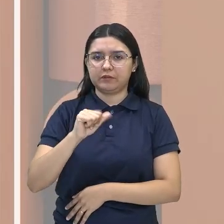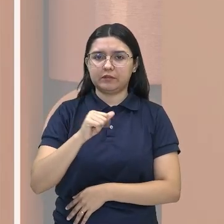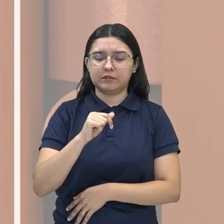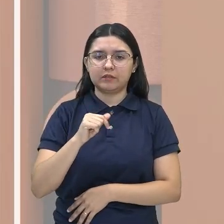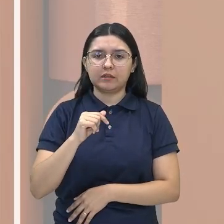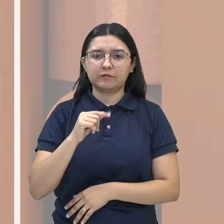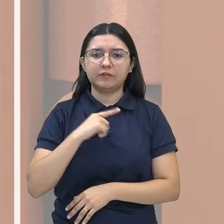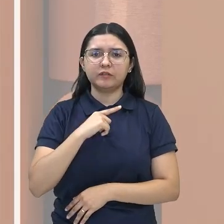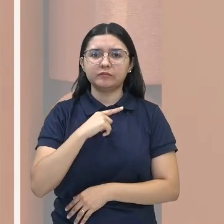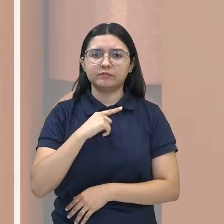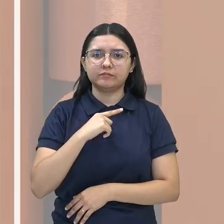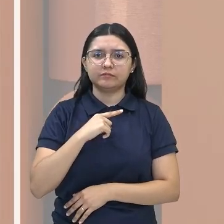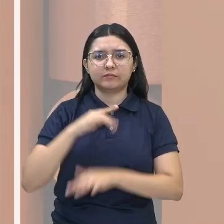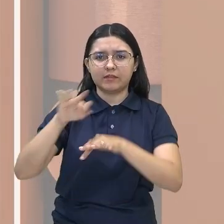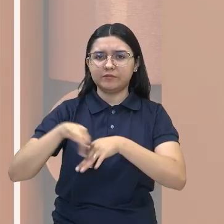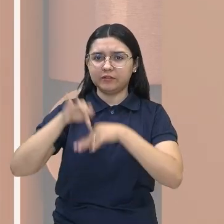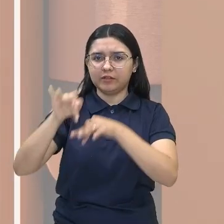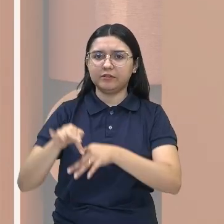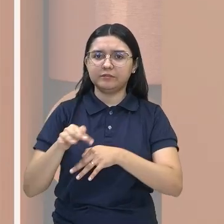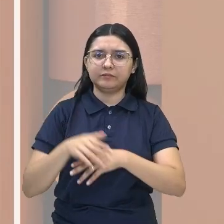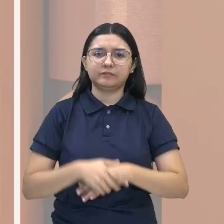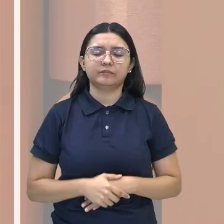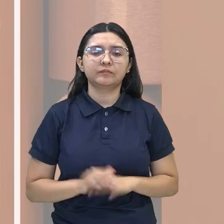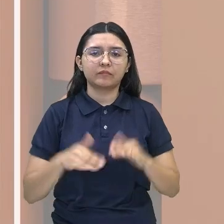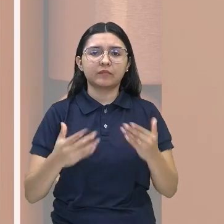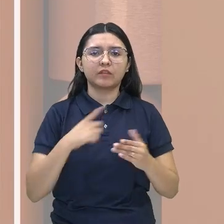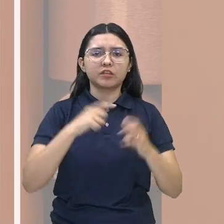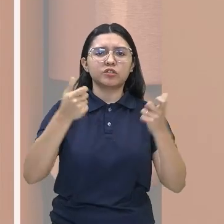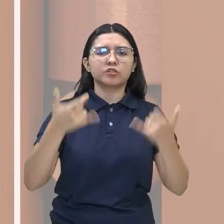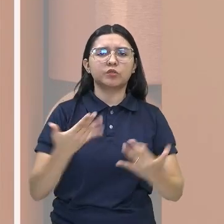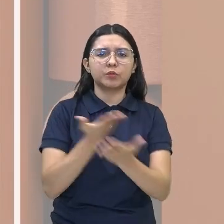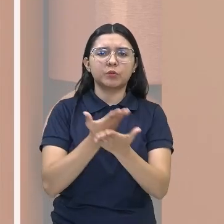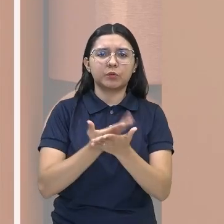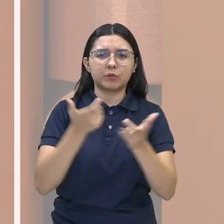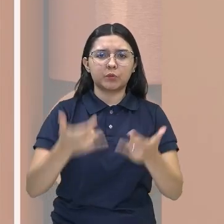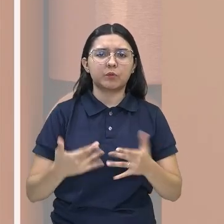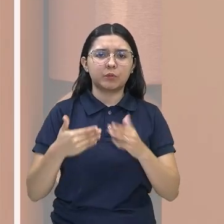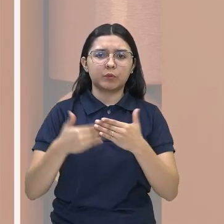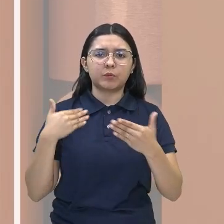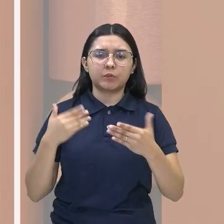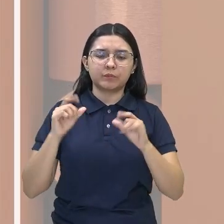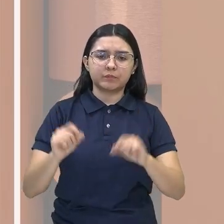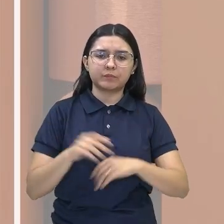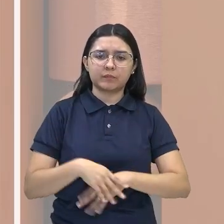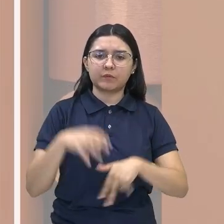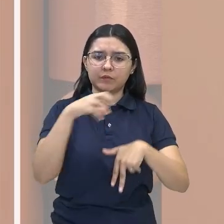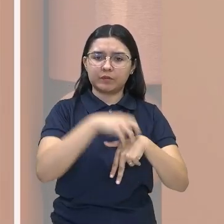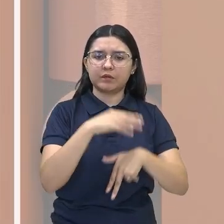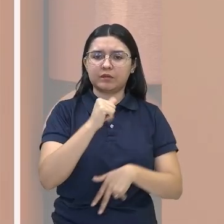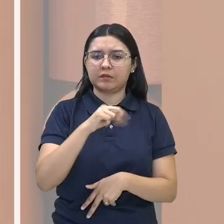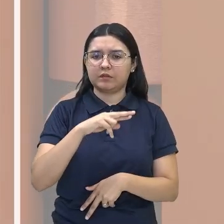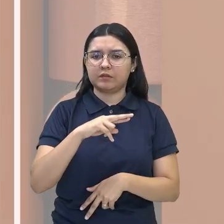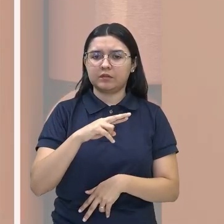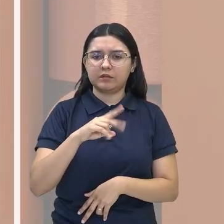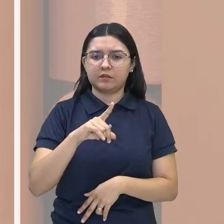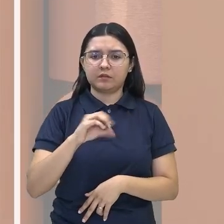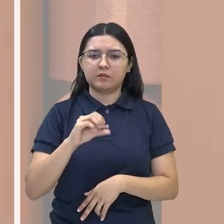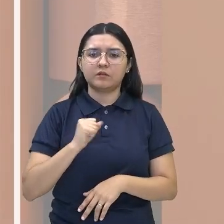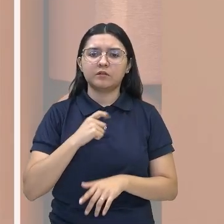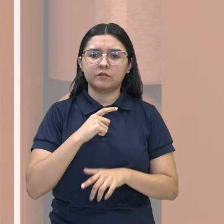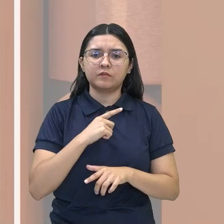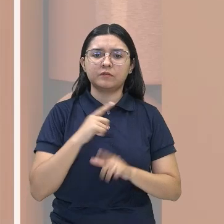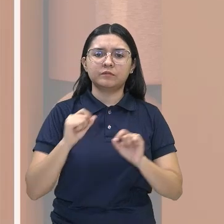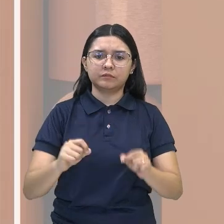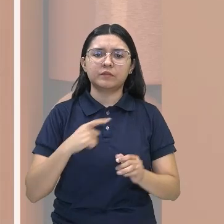senhor feudal? A gente já estudou anteriormente que lá o reino do Carlos Magno, ele foi dividido no Tratado